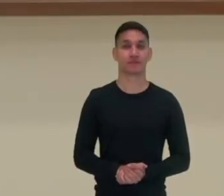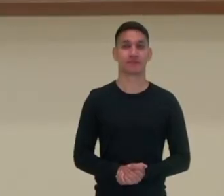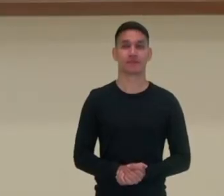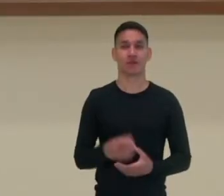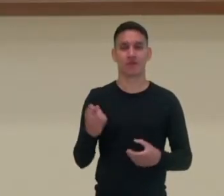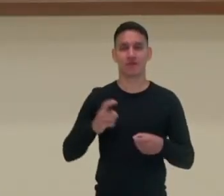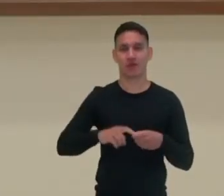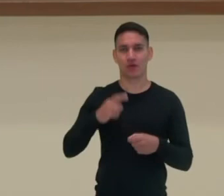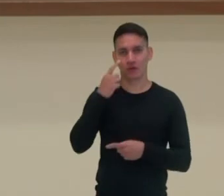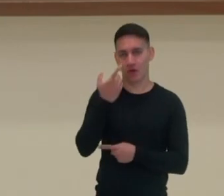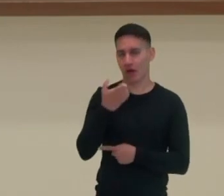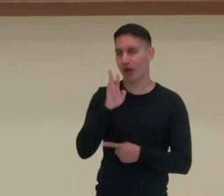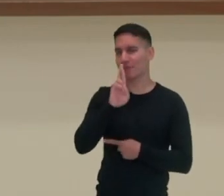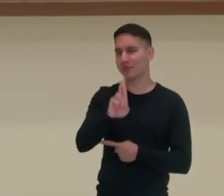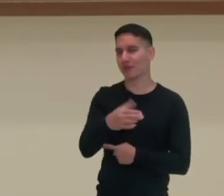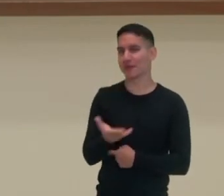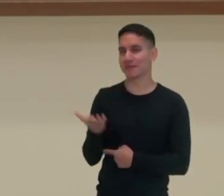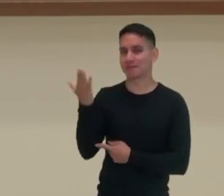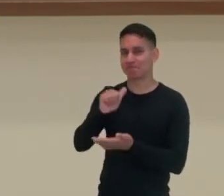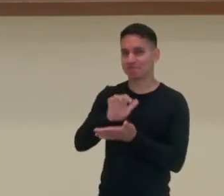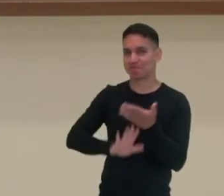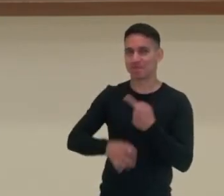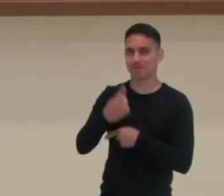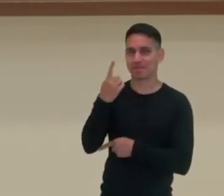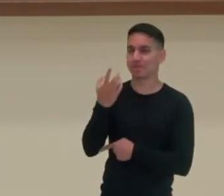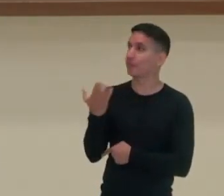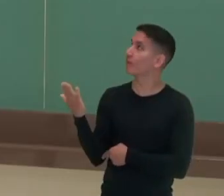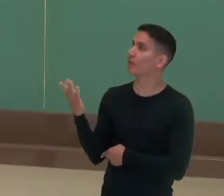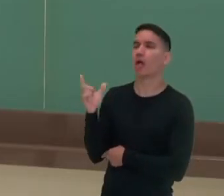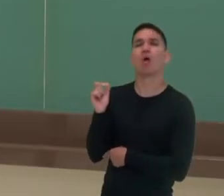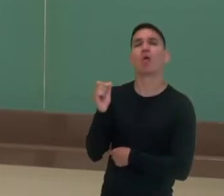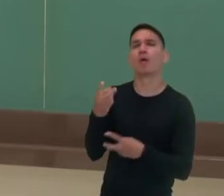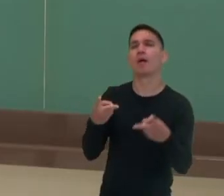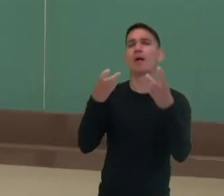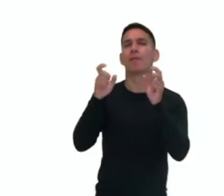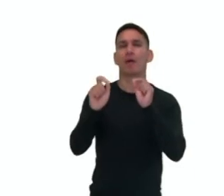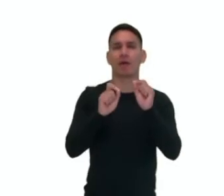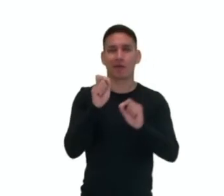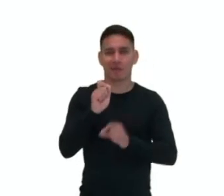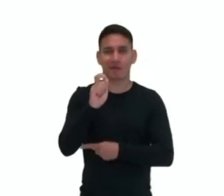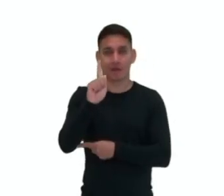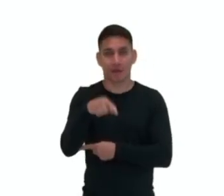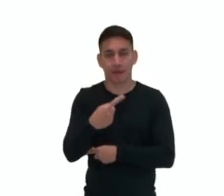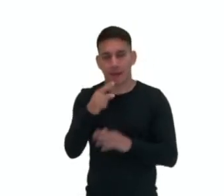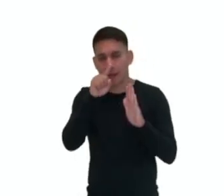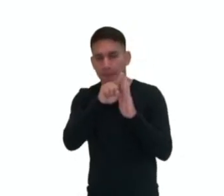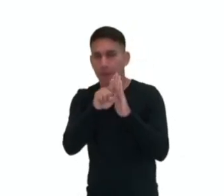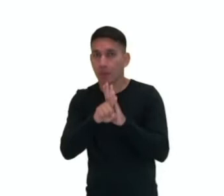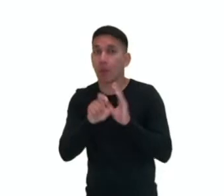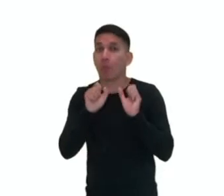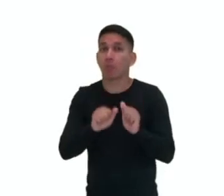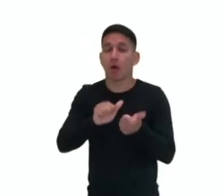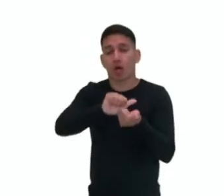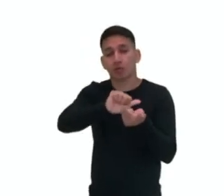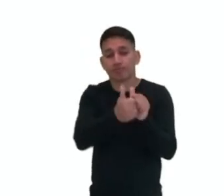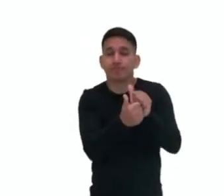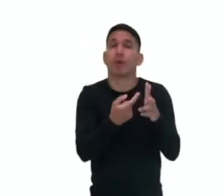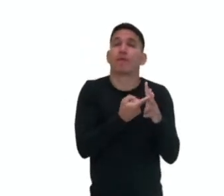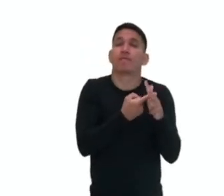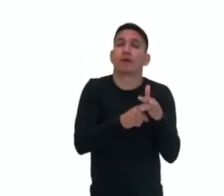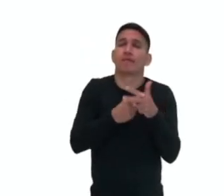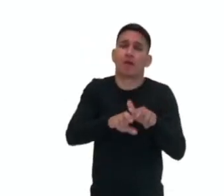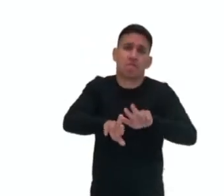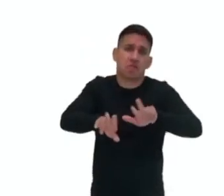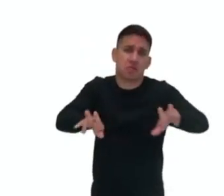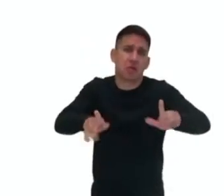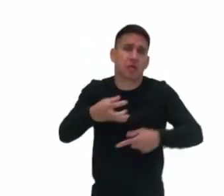Voltei a gabaritar contigo a atividade 1. Então, o que percebemos? Percebemos que a pergunta pode ser reformulada de várias maneiras,